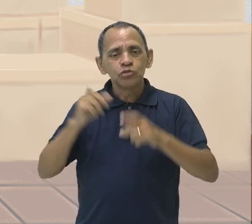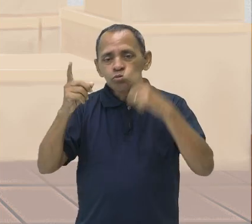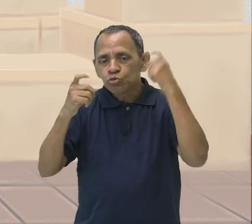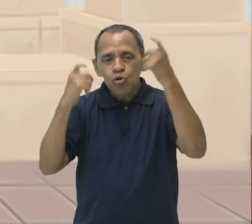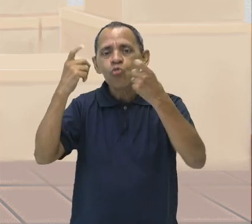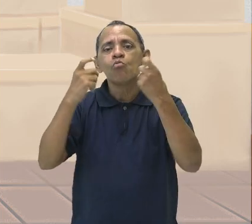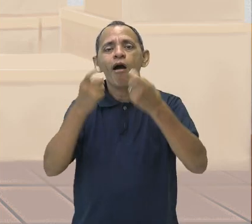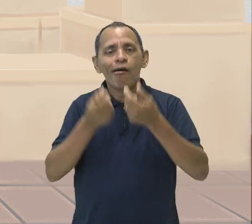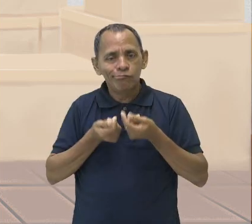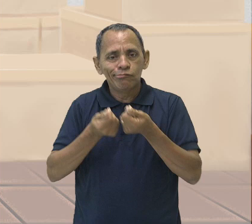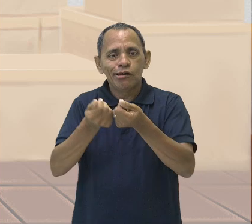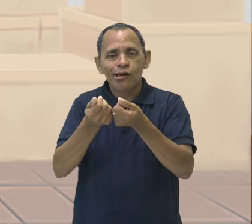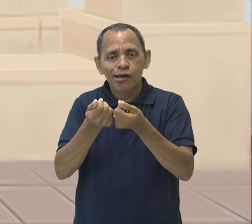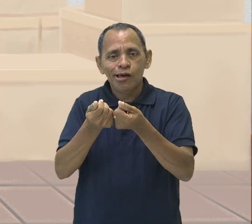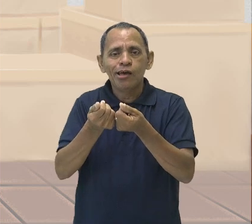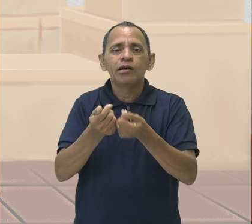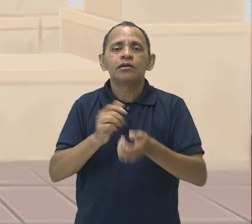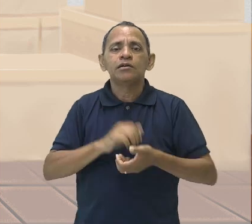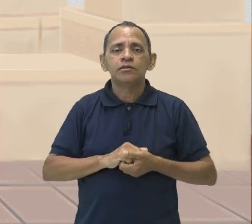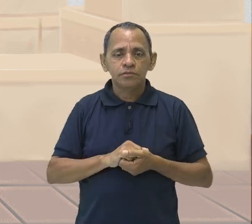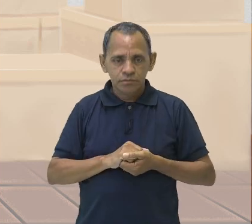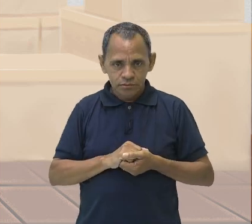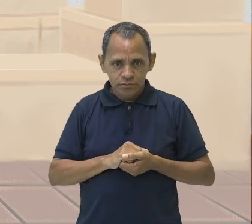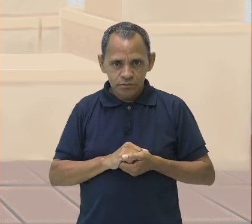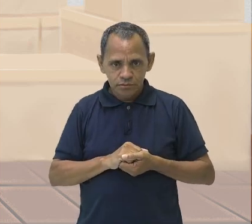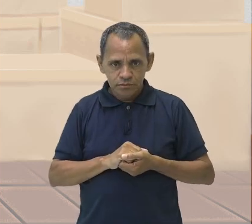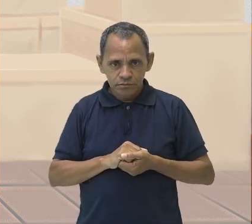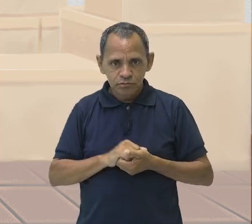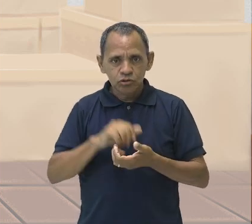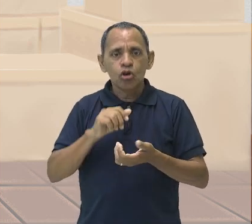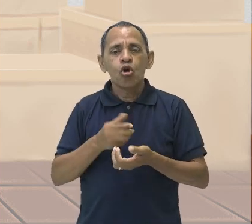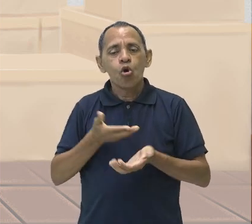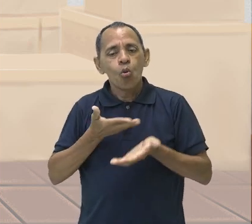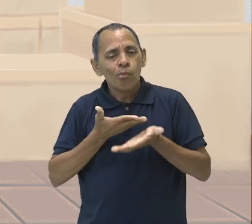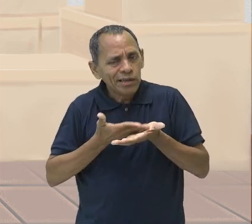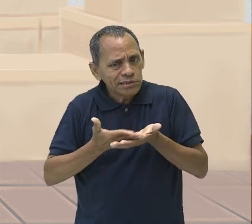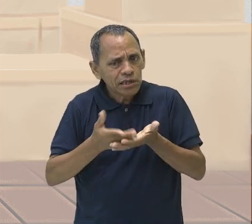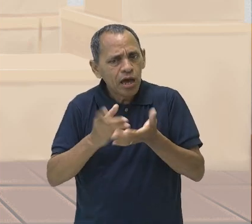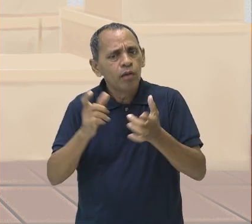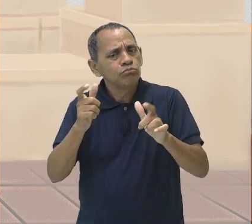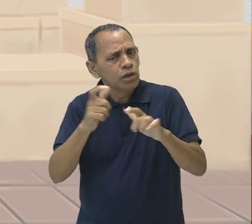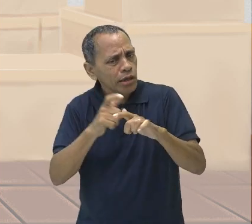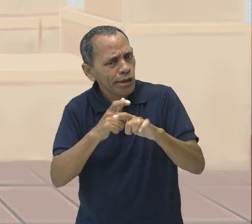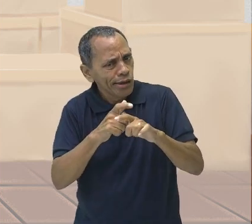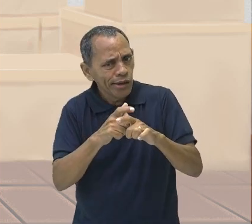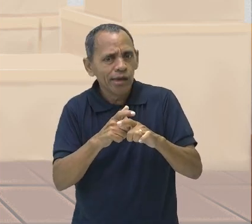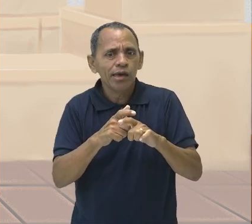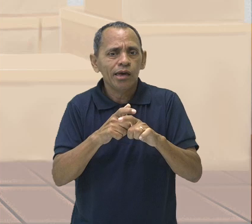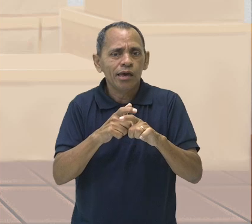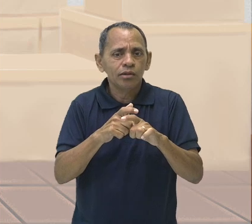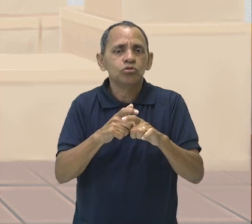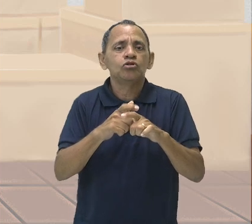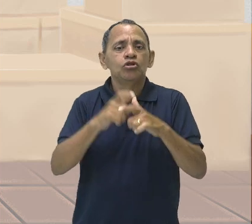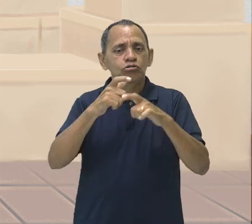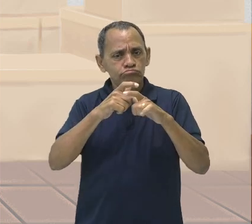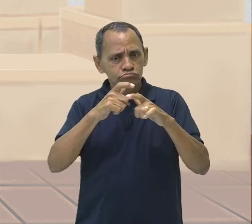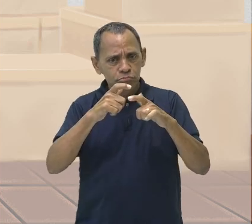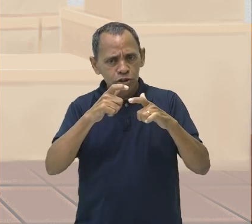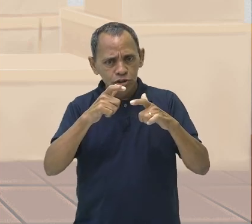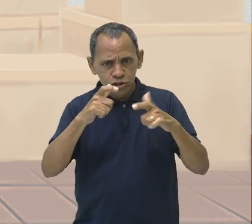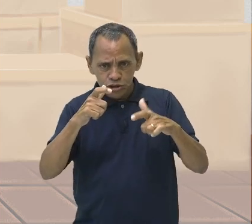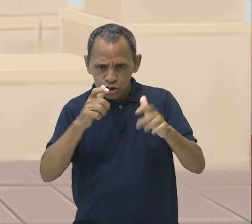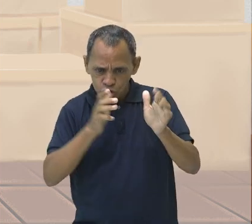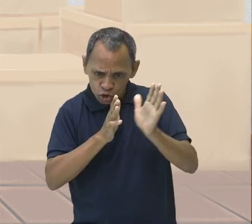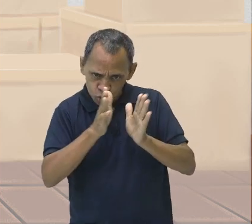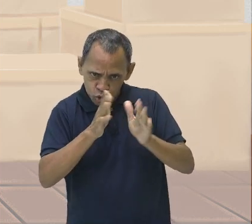não dar um passo maior, né, do que você precisa. Às vezes começar pequeno, né, também é uma possibilidade. Tem muitas histórias por